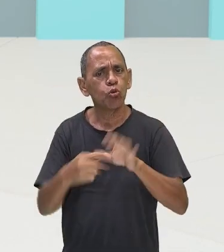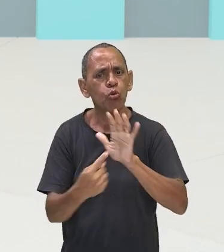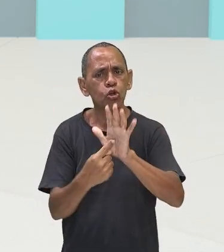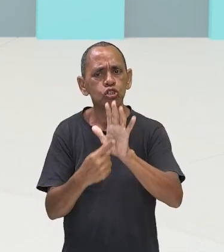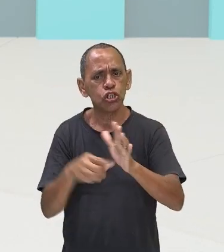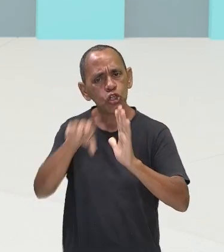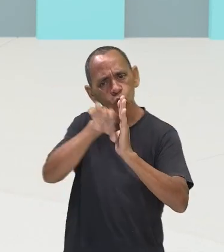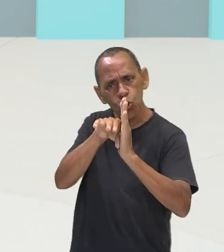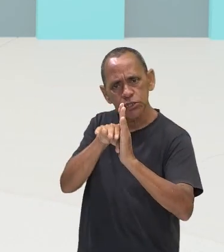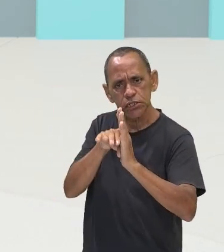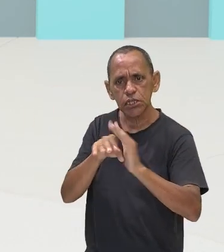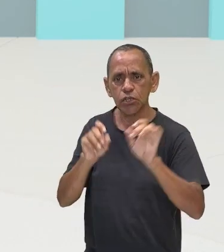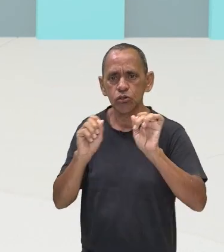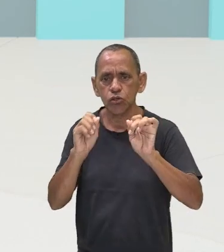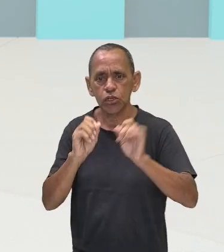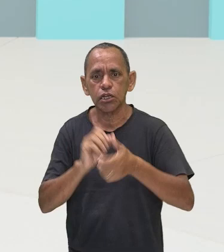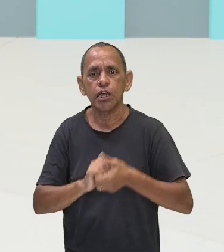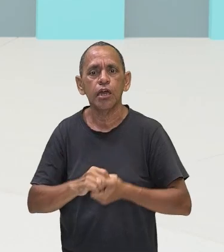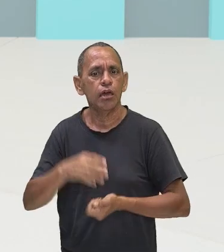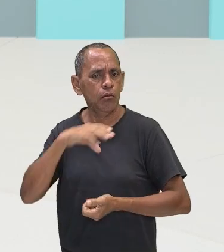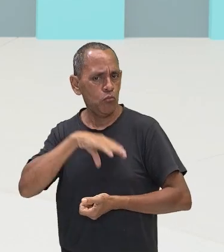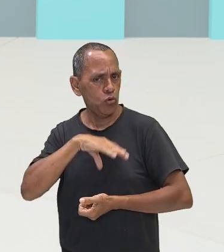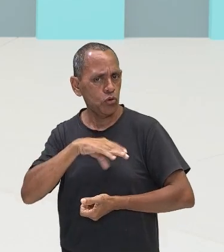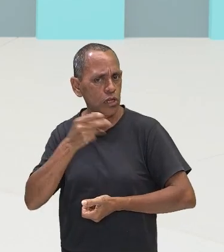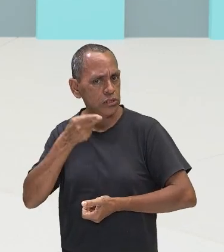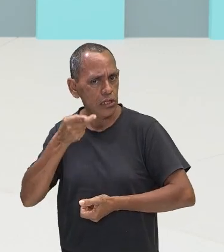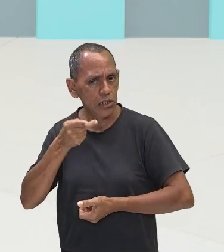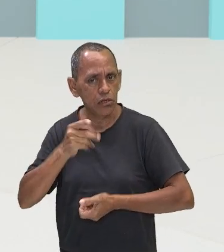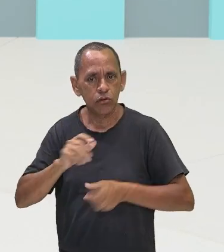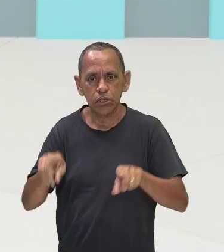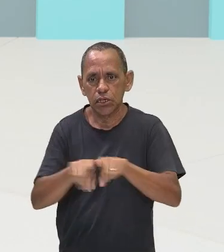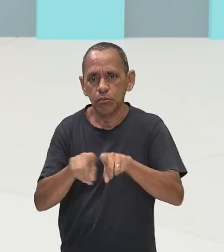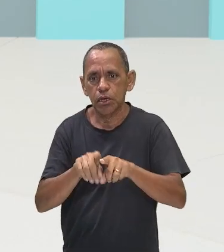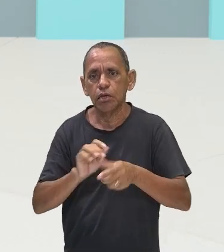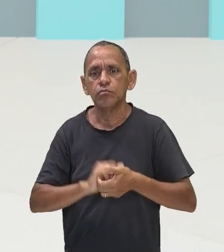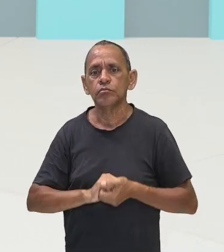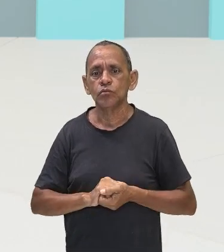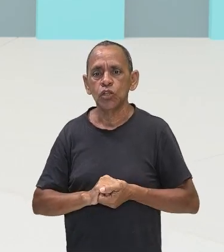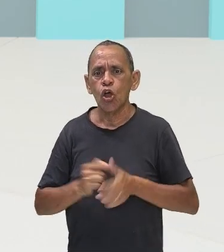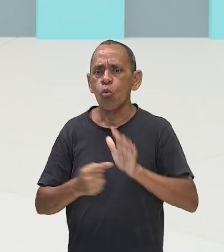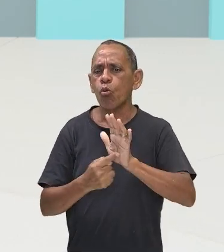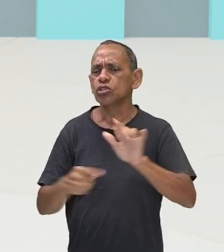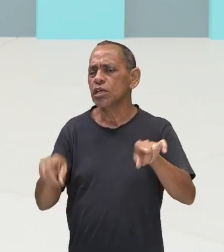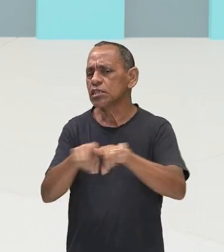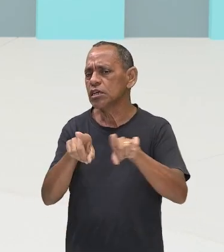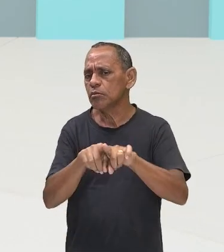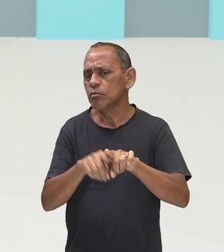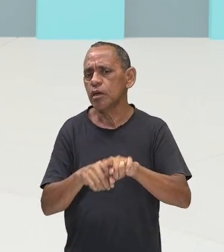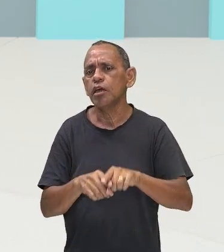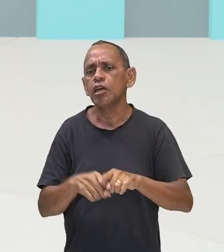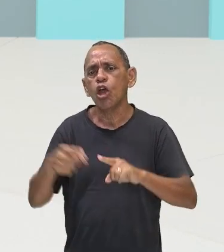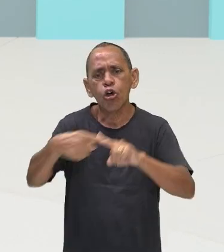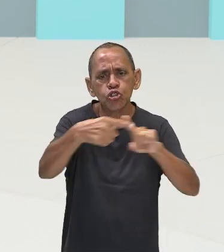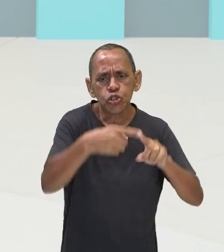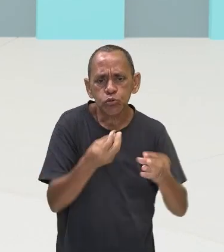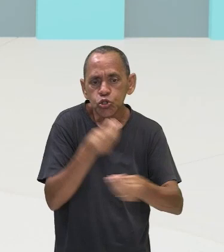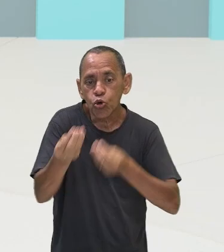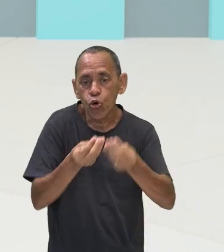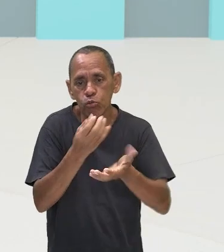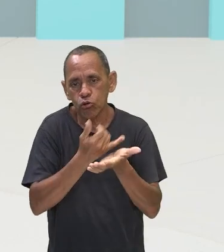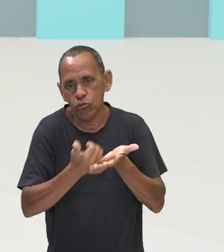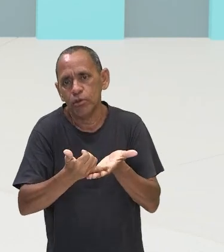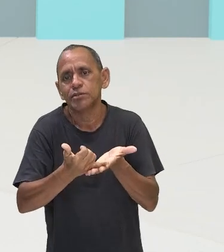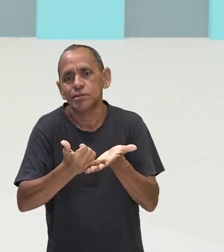fazer a definição de um conceito, fazer a definição de uma ideia, também é uma forma de você começar a sua